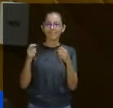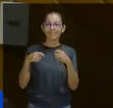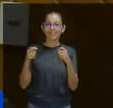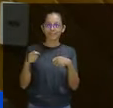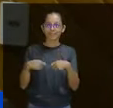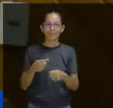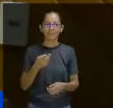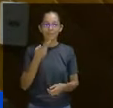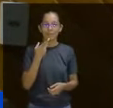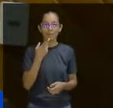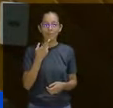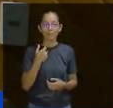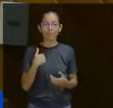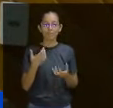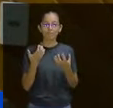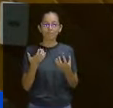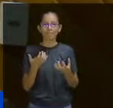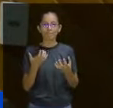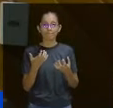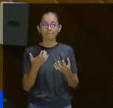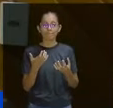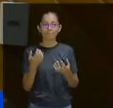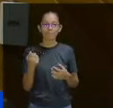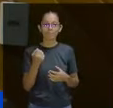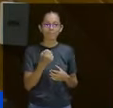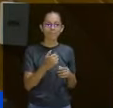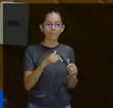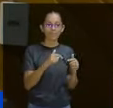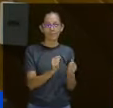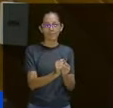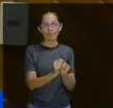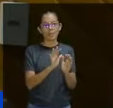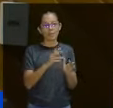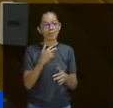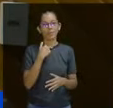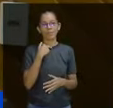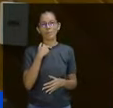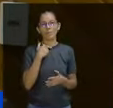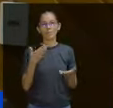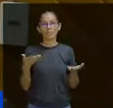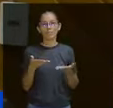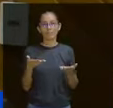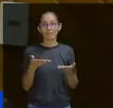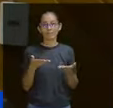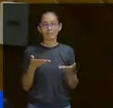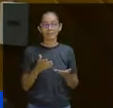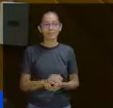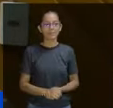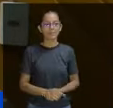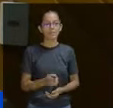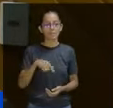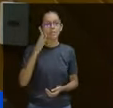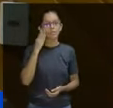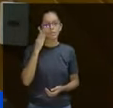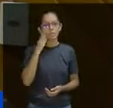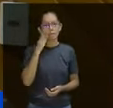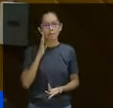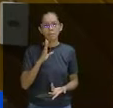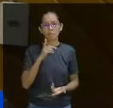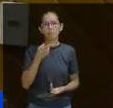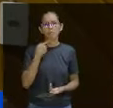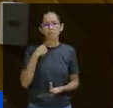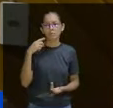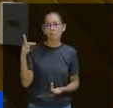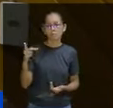de estar aí com vocês, mas estou impossibilitada. A gente sabia que não era porque ela queria, com certeza, não